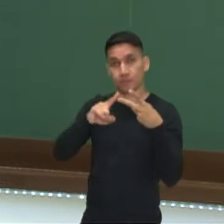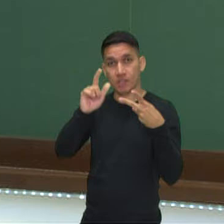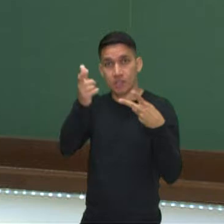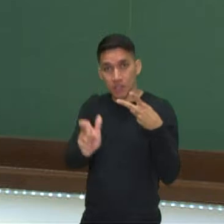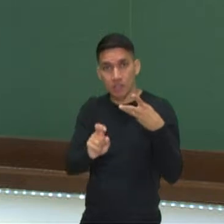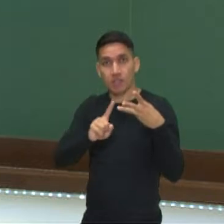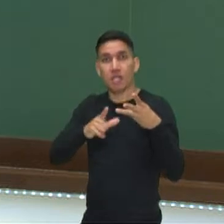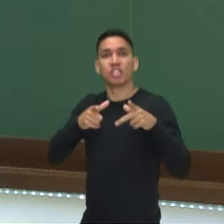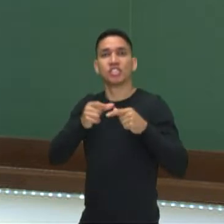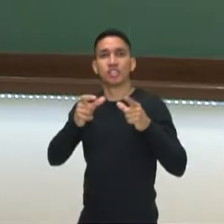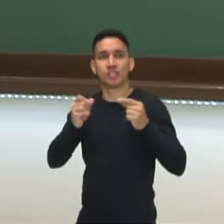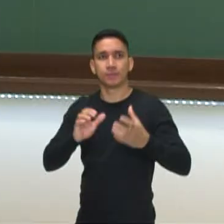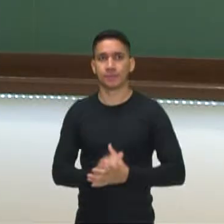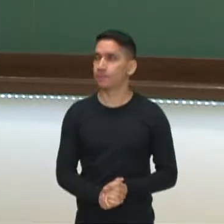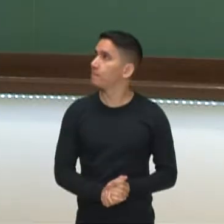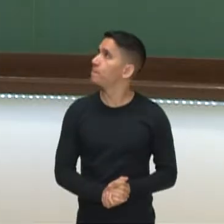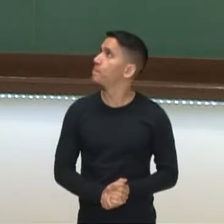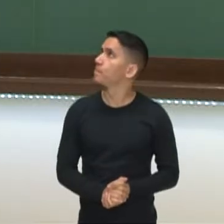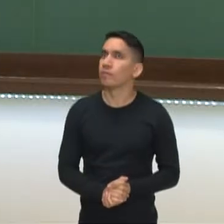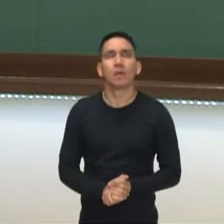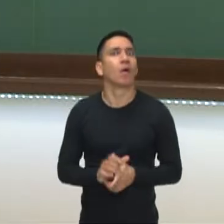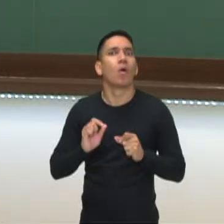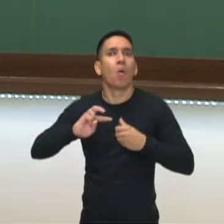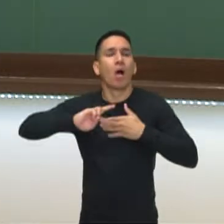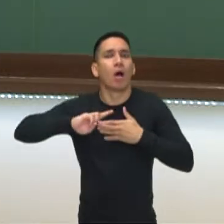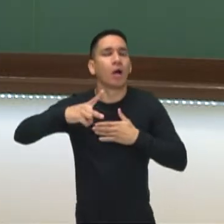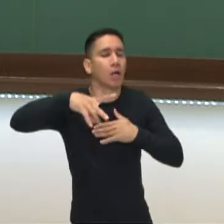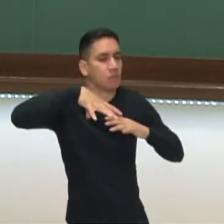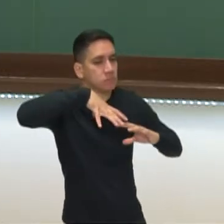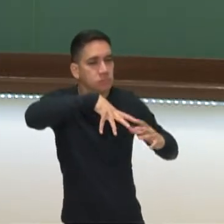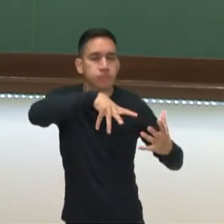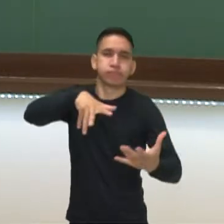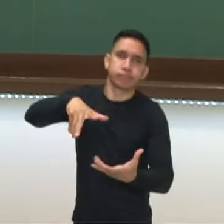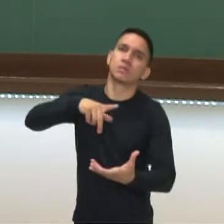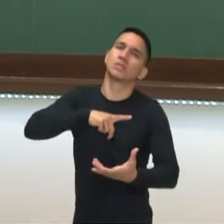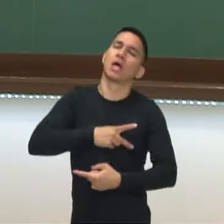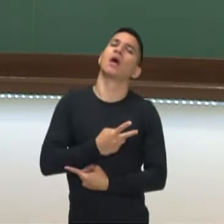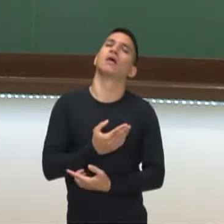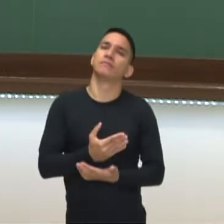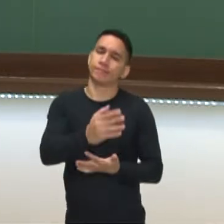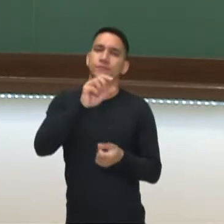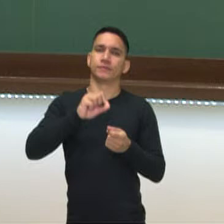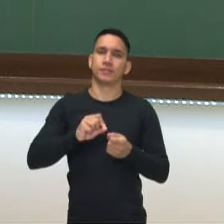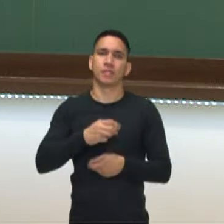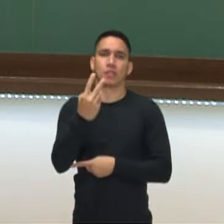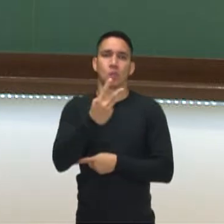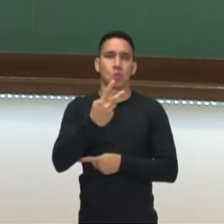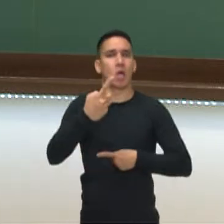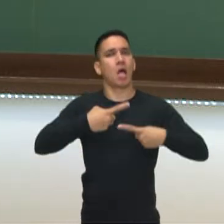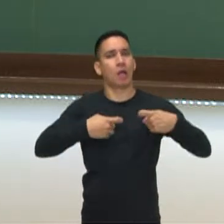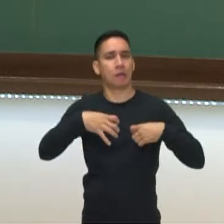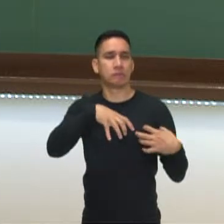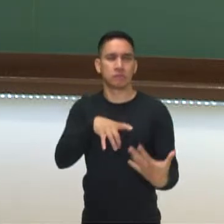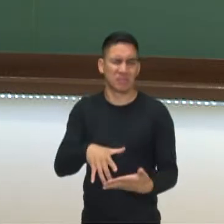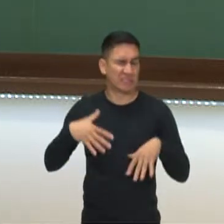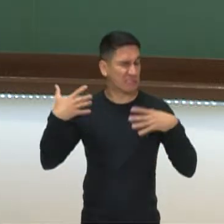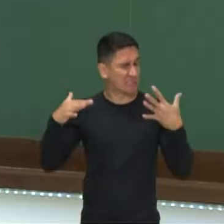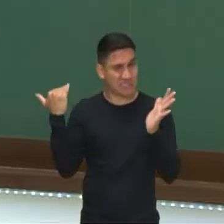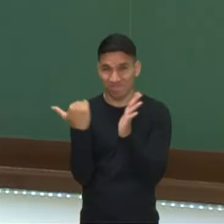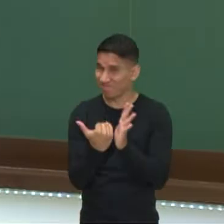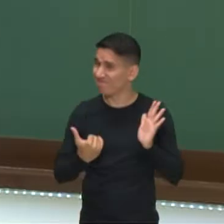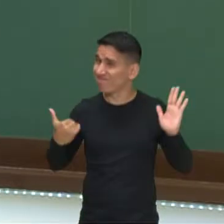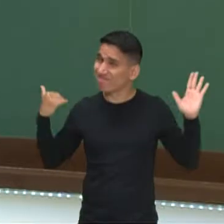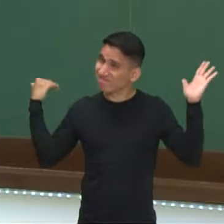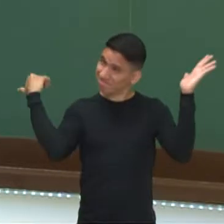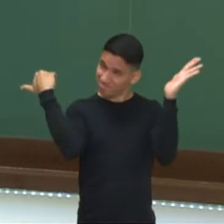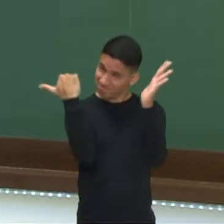Itália e Japão, que levaram o mundo à Segunda Guerra Mundial, uma guerra